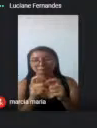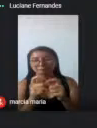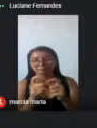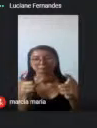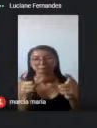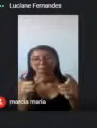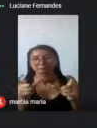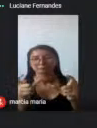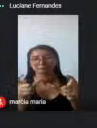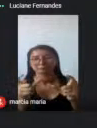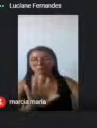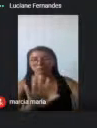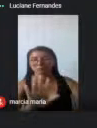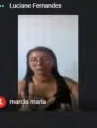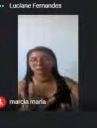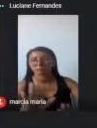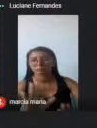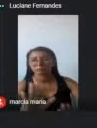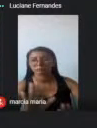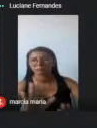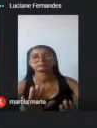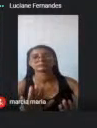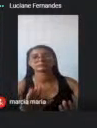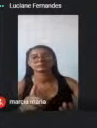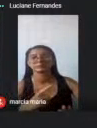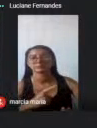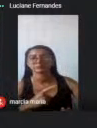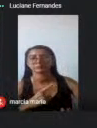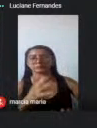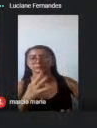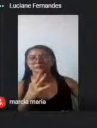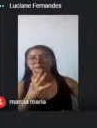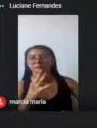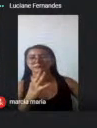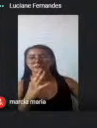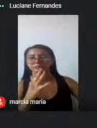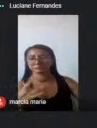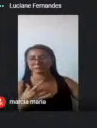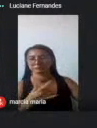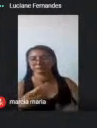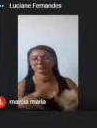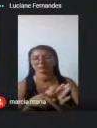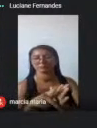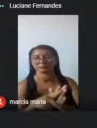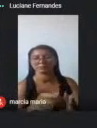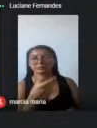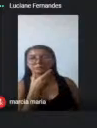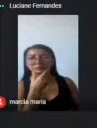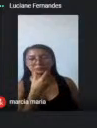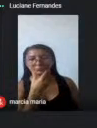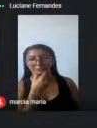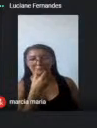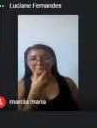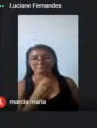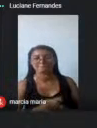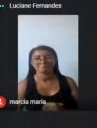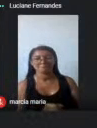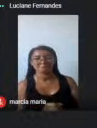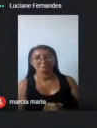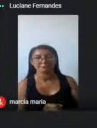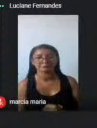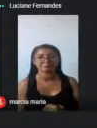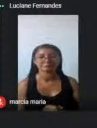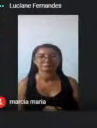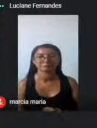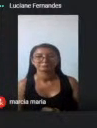cuidado integral, da produção de conhecimento no tema de saúde do homem. É isso, vamos lá. Perfeito. Então, vamos